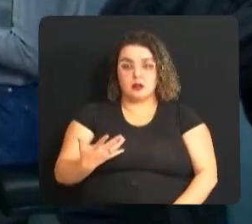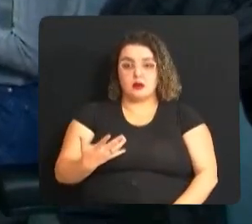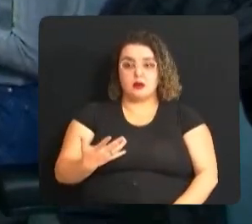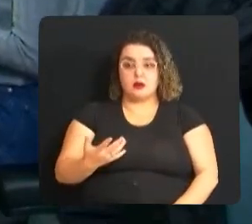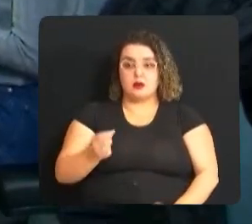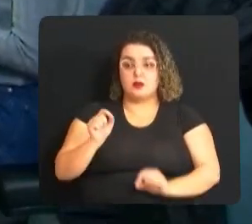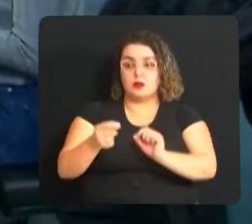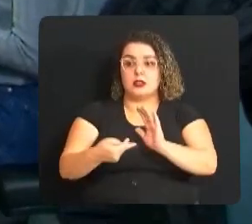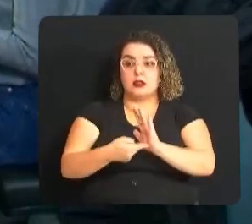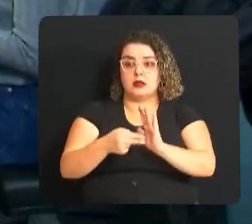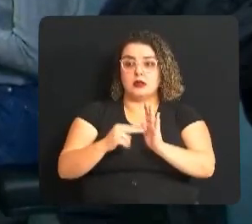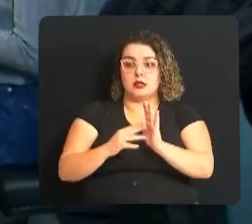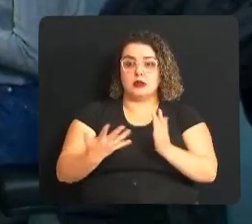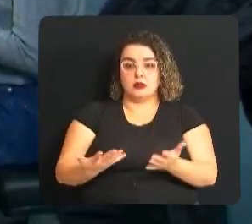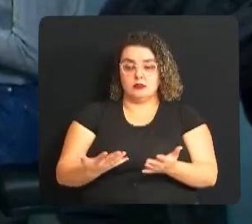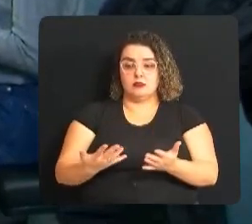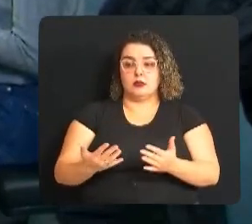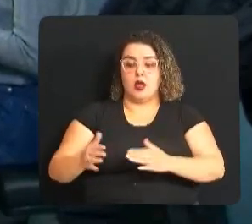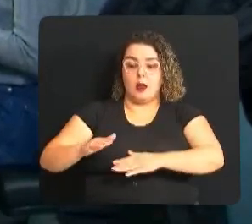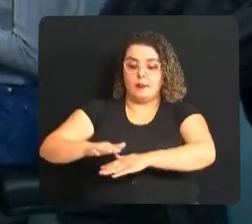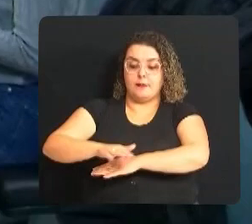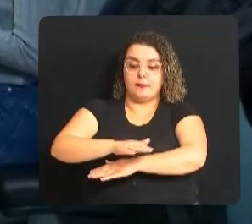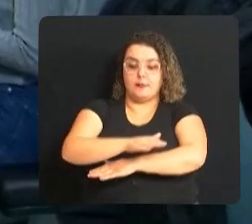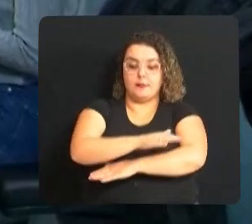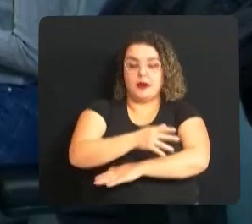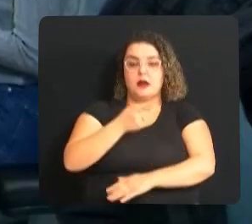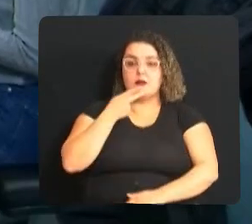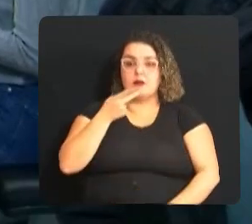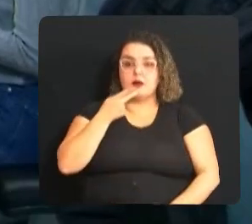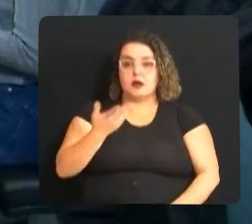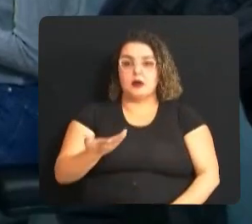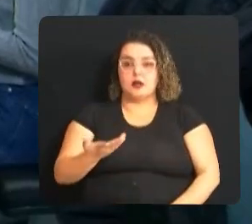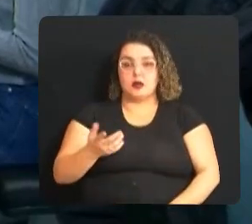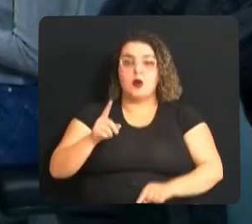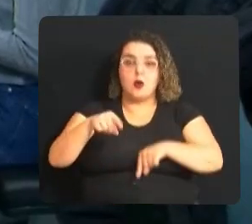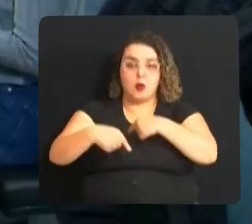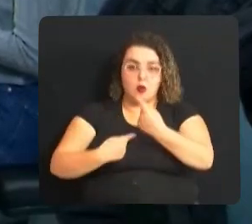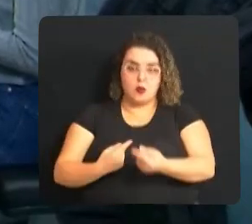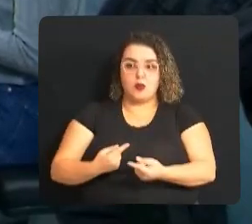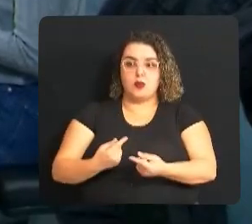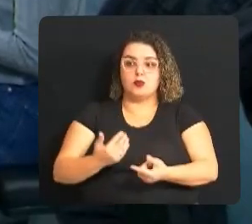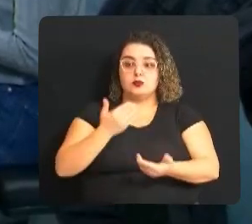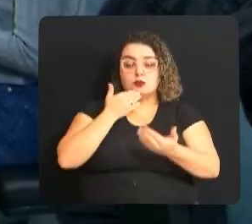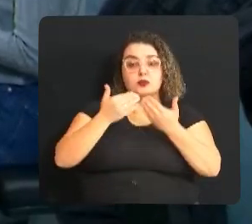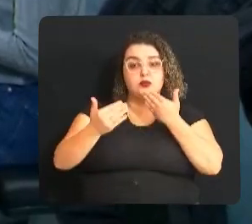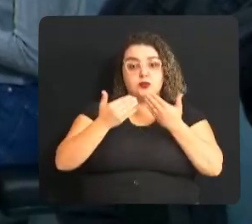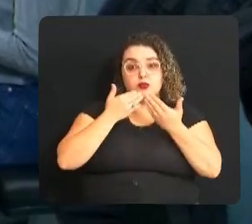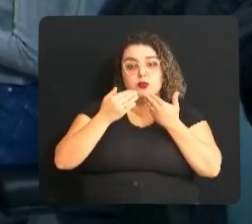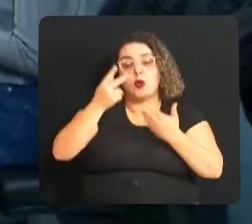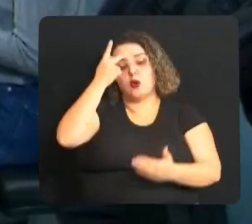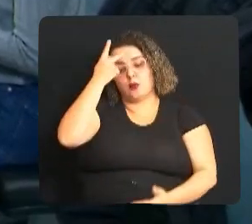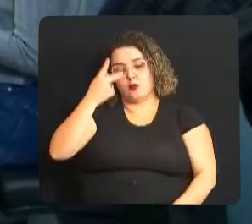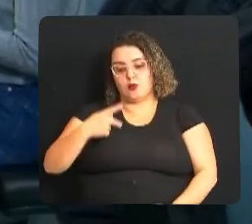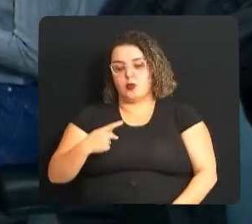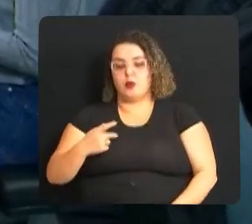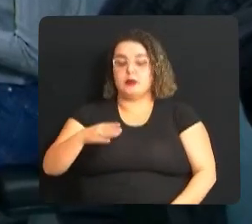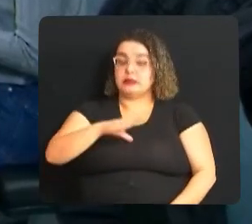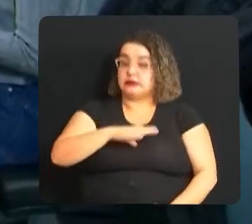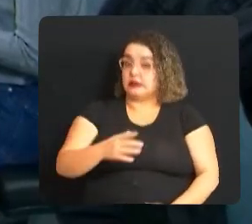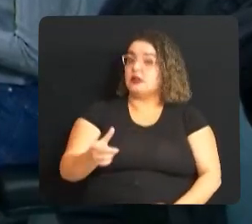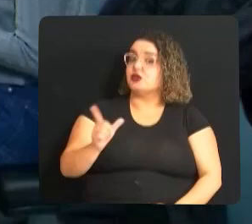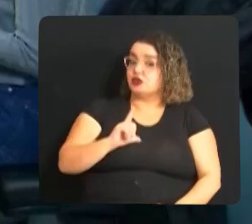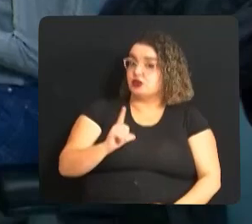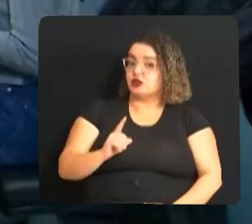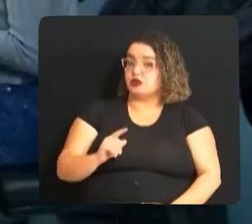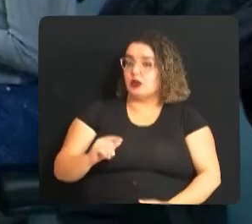resolvidos, ainda que significa a pavimentação da região que nós citamos, como também outras demandas que o